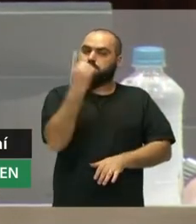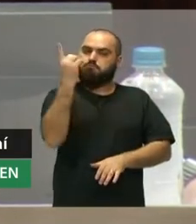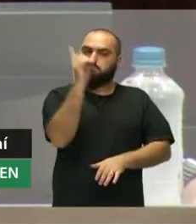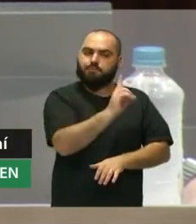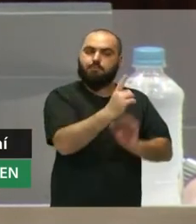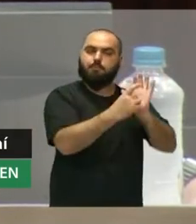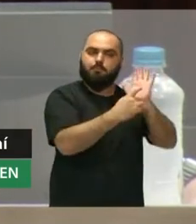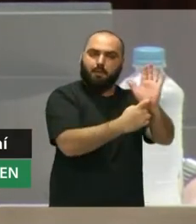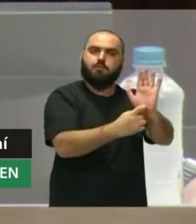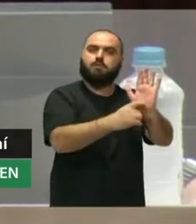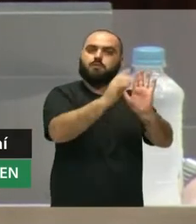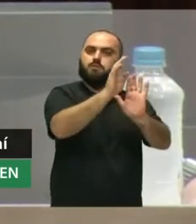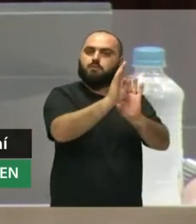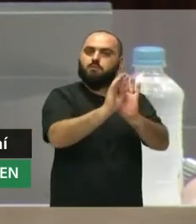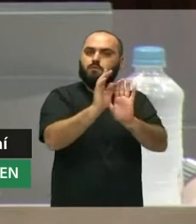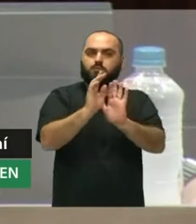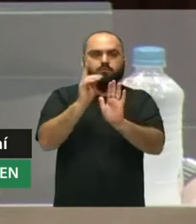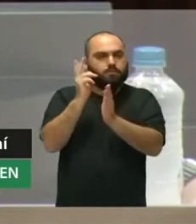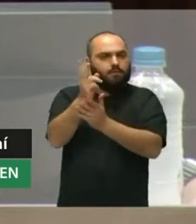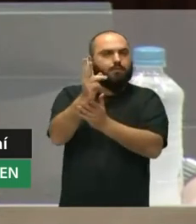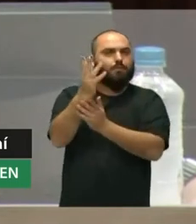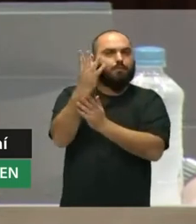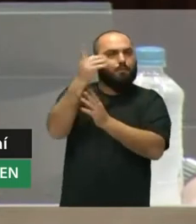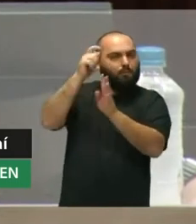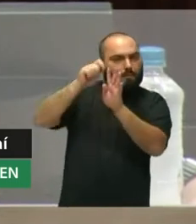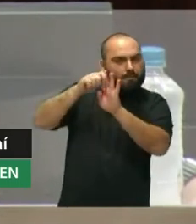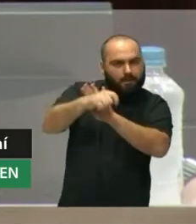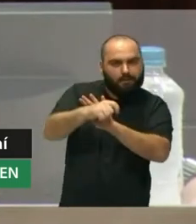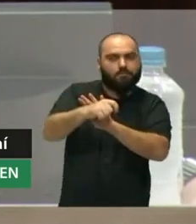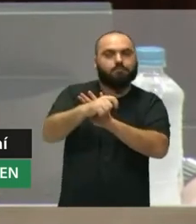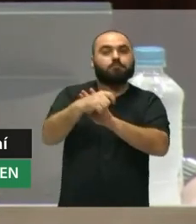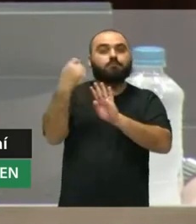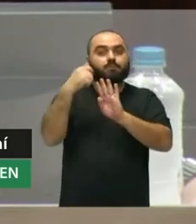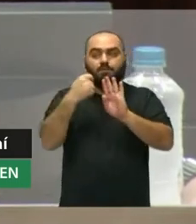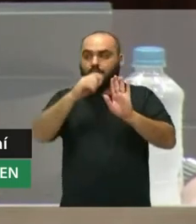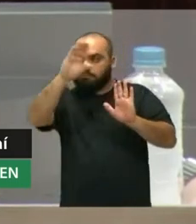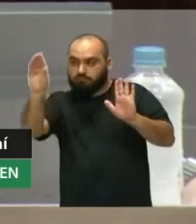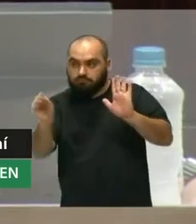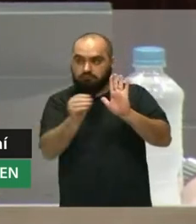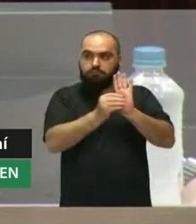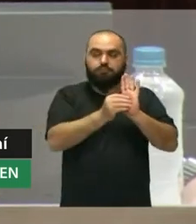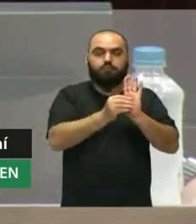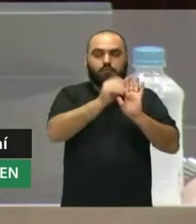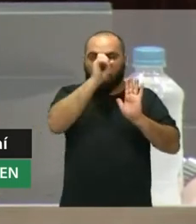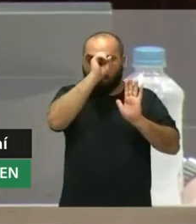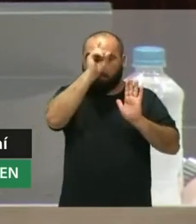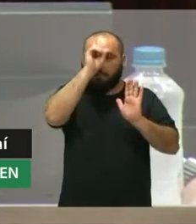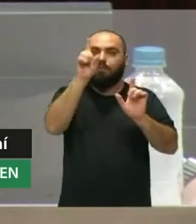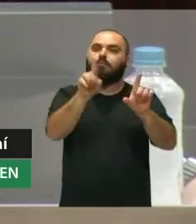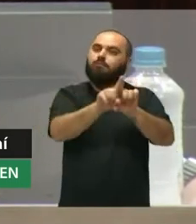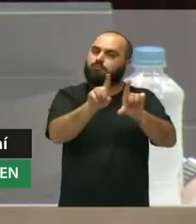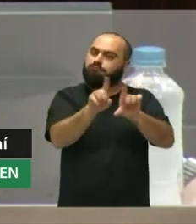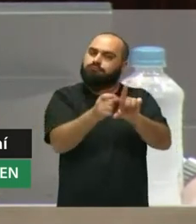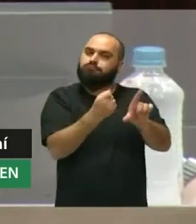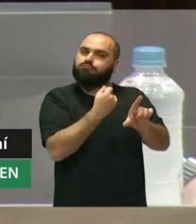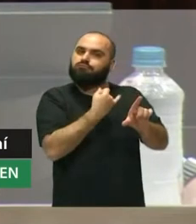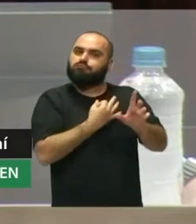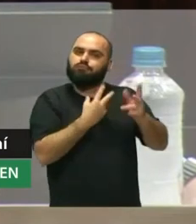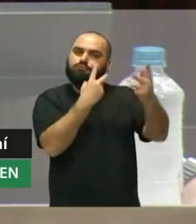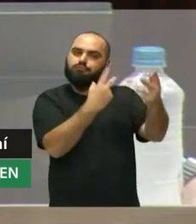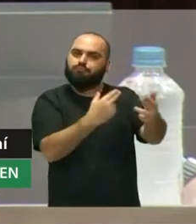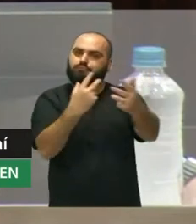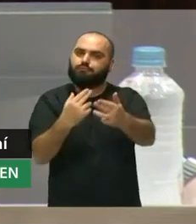incluir também o Hospital Marieta, tá, com números no dia do quadrimestral, porque o Marieta